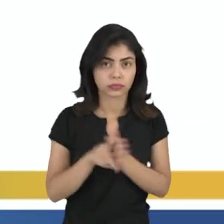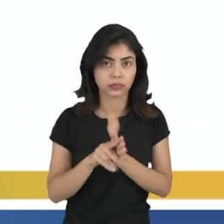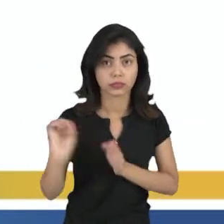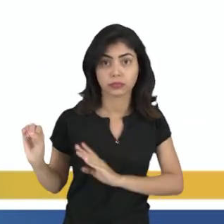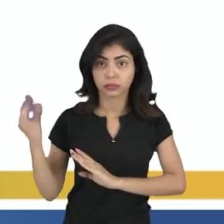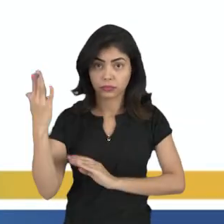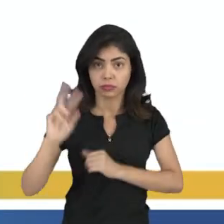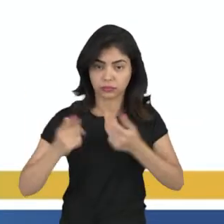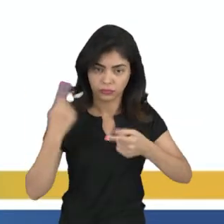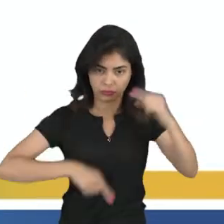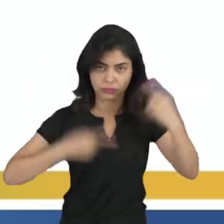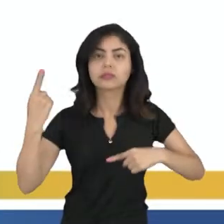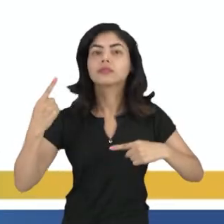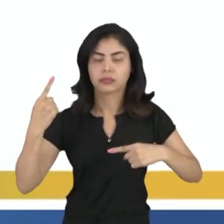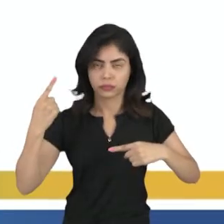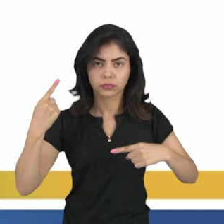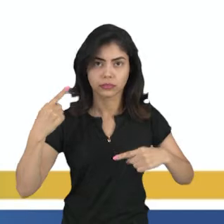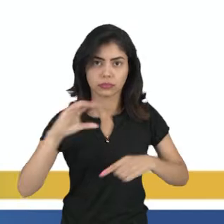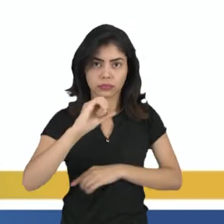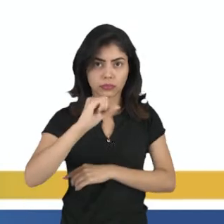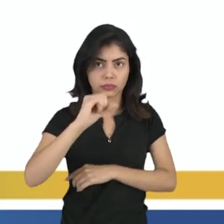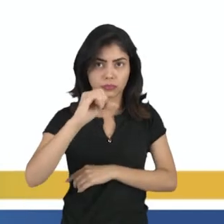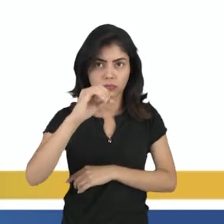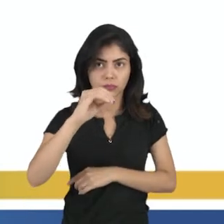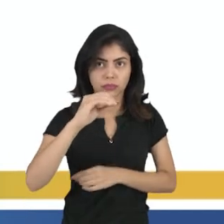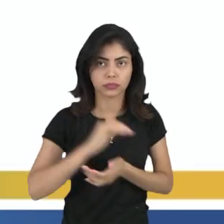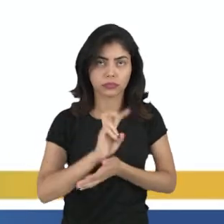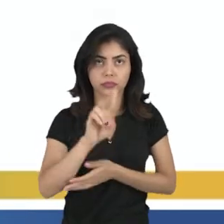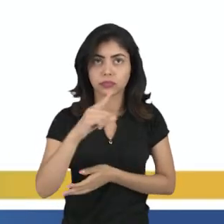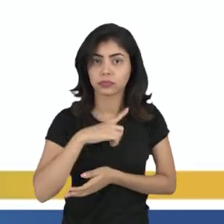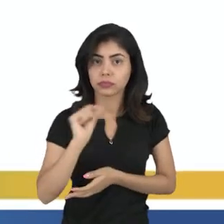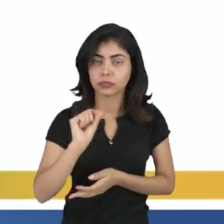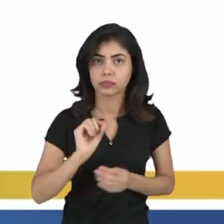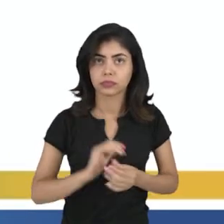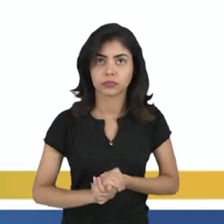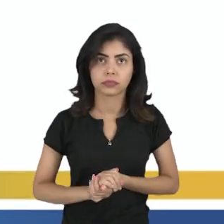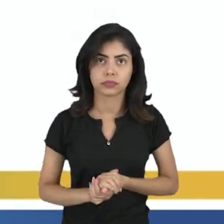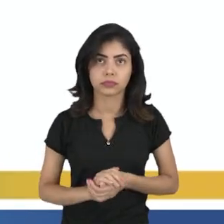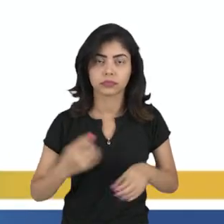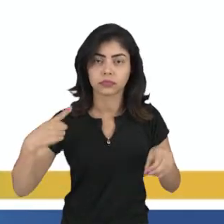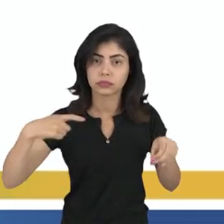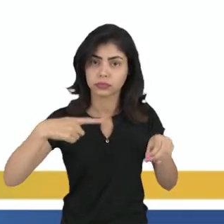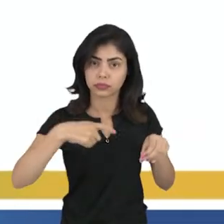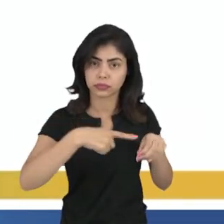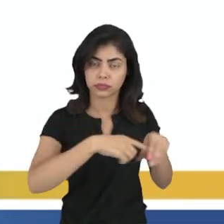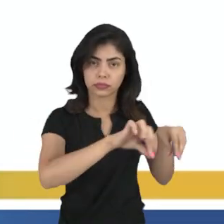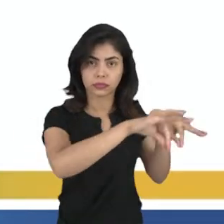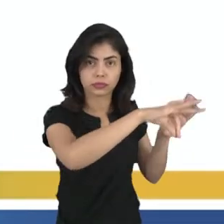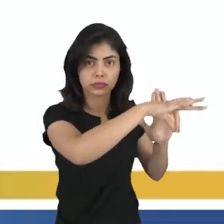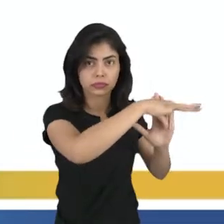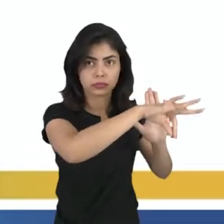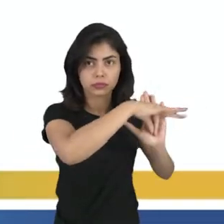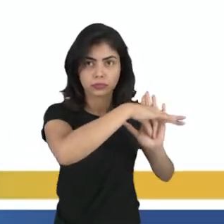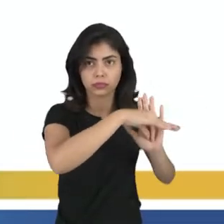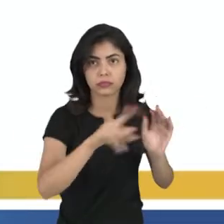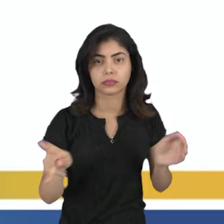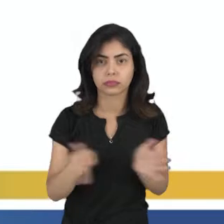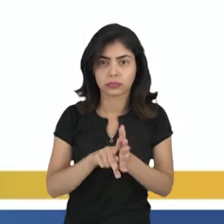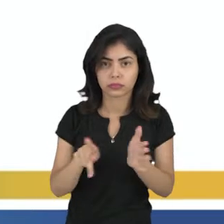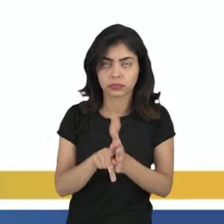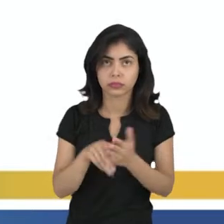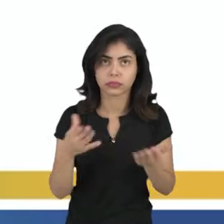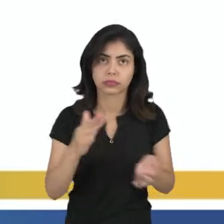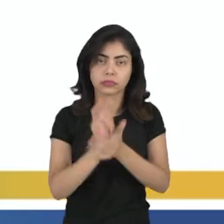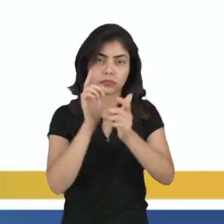o sucesso, para que aconteça a fecundação, vai ser aí na vagina, que é justamente